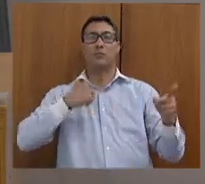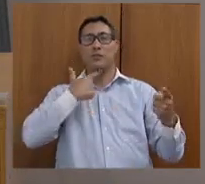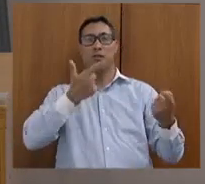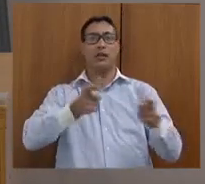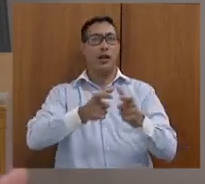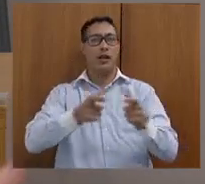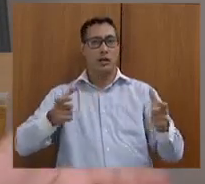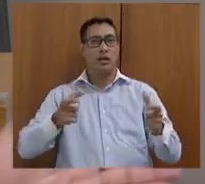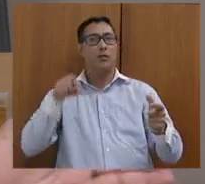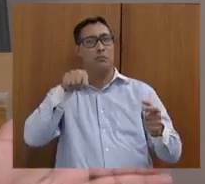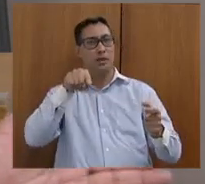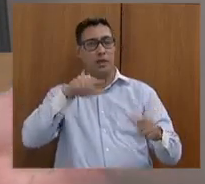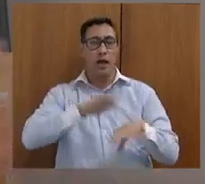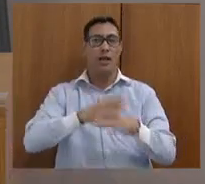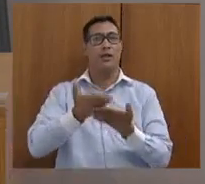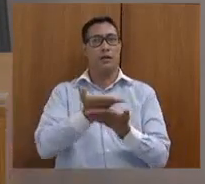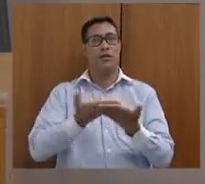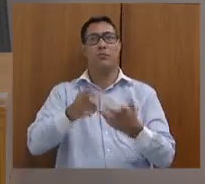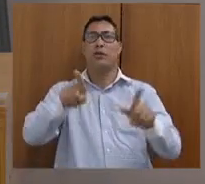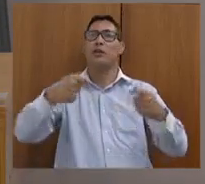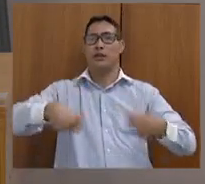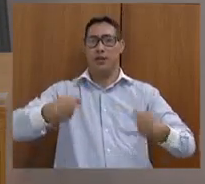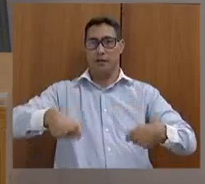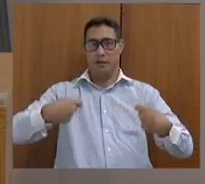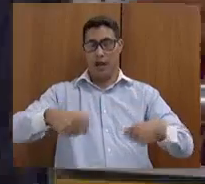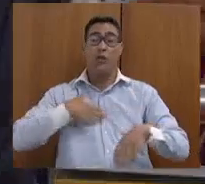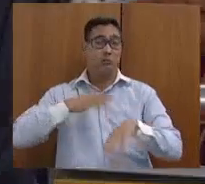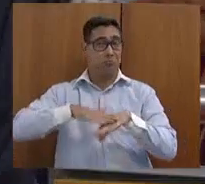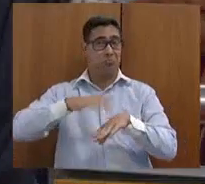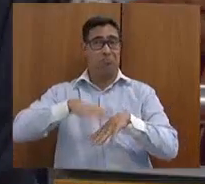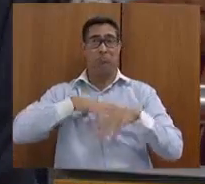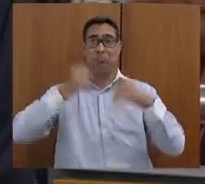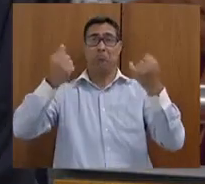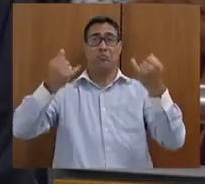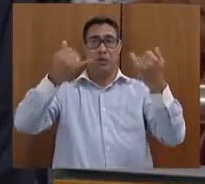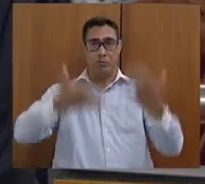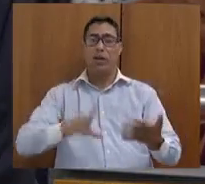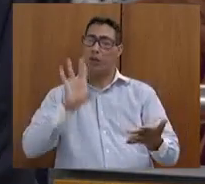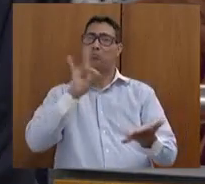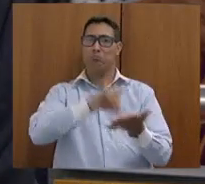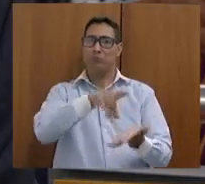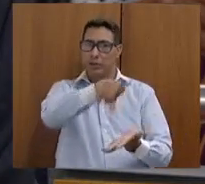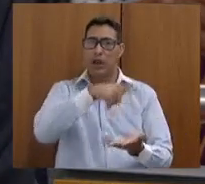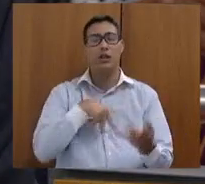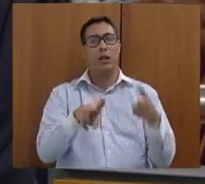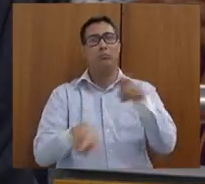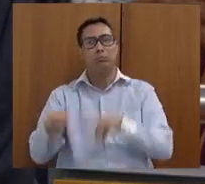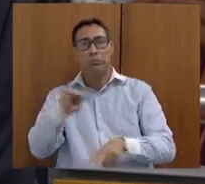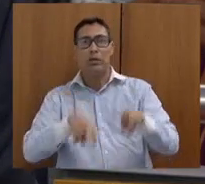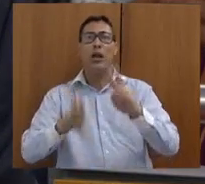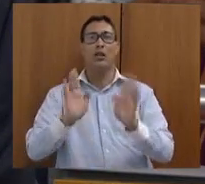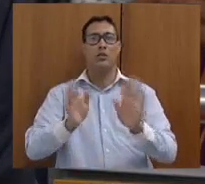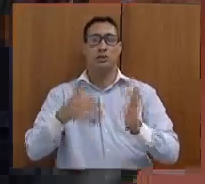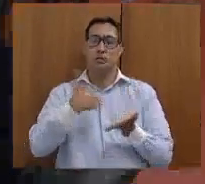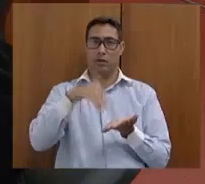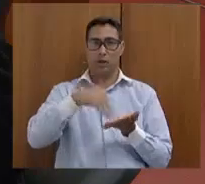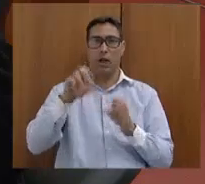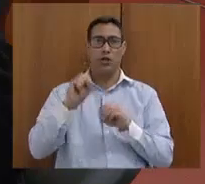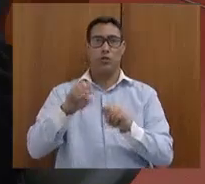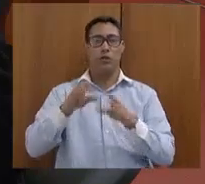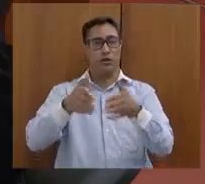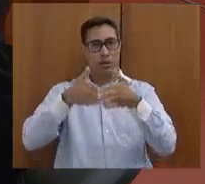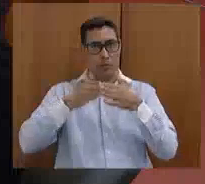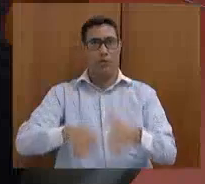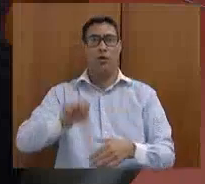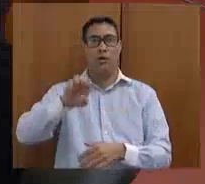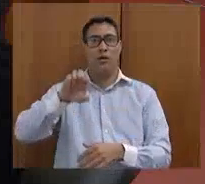ampliar esse atendimento que realmente é necessário o que o senhor traz é uma verdade está em análise da secretaria de educação já solicitou a